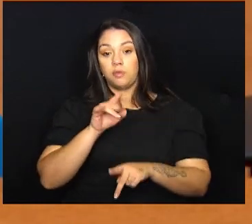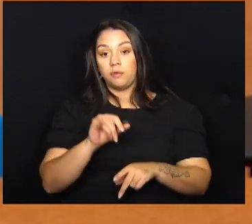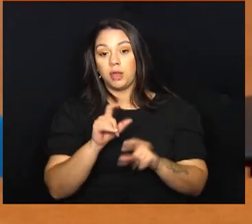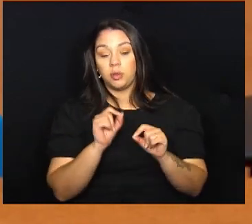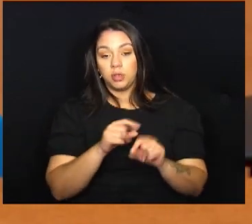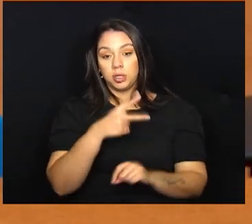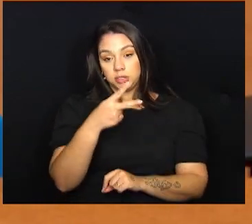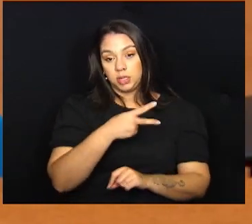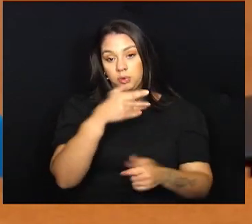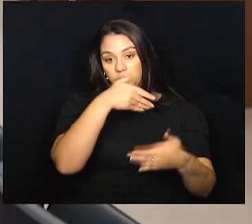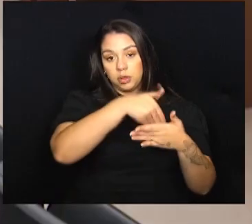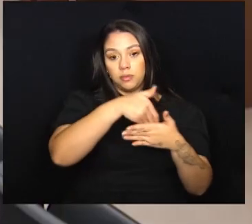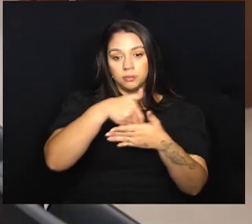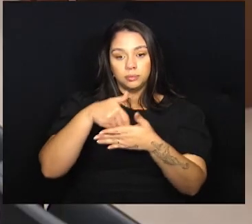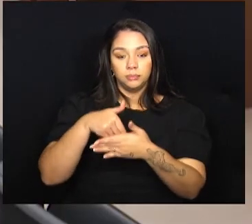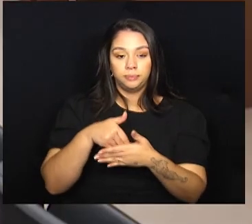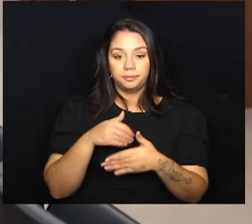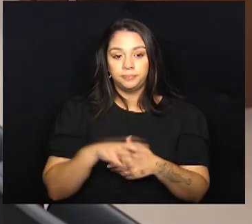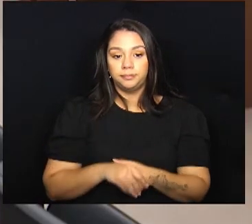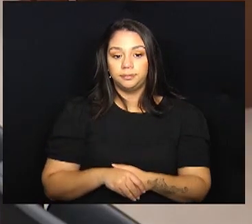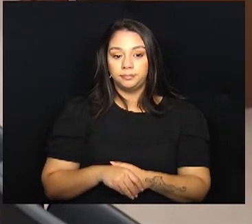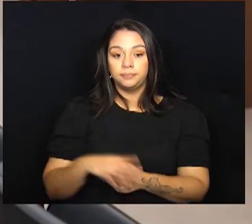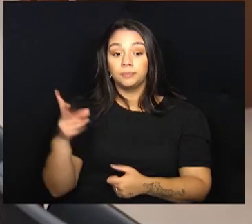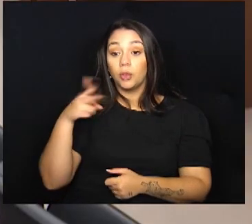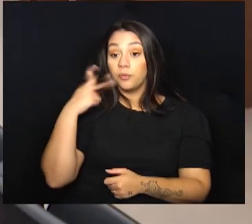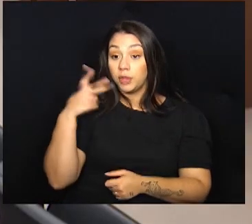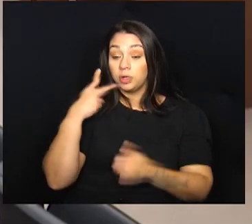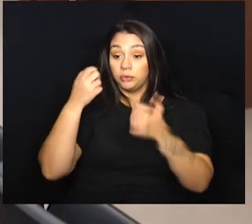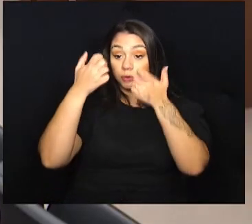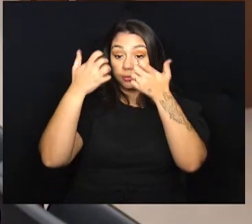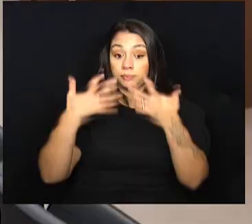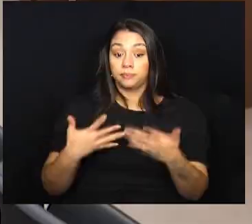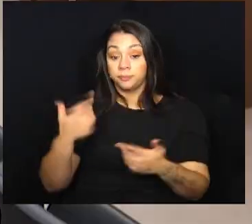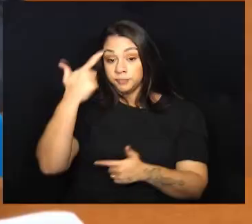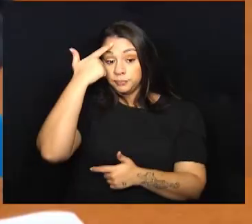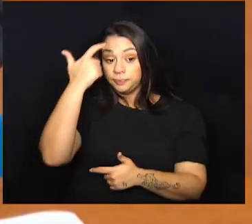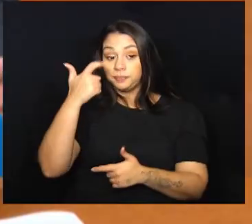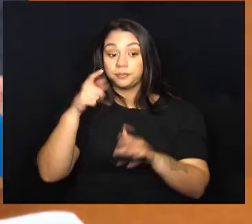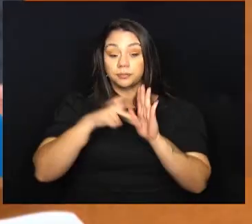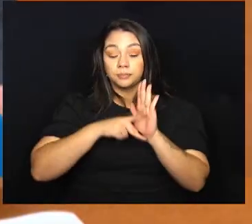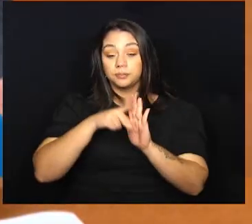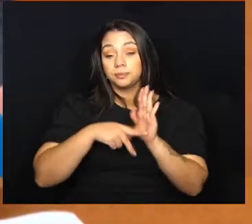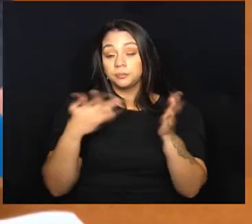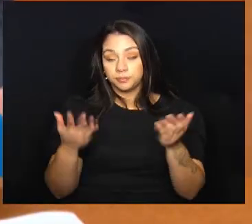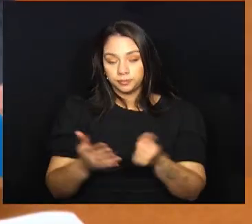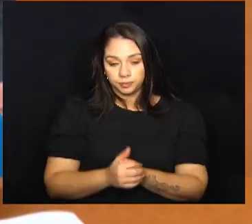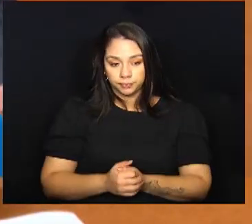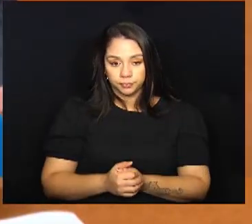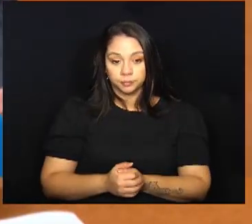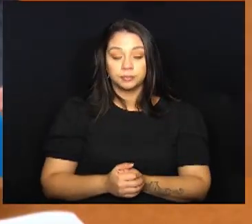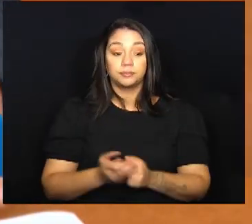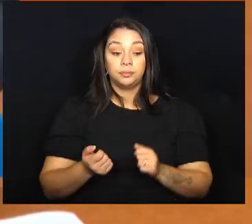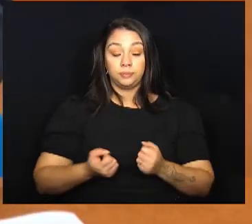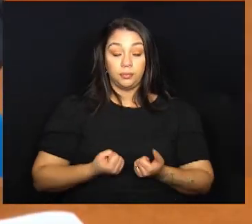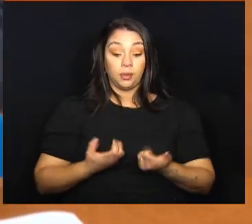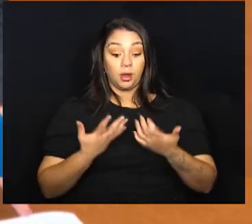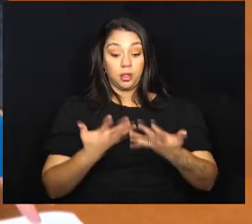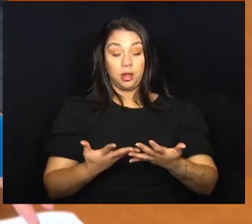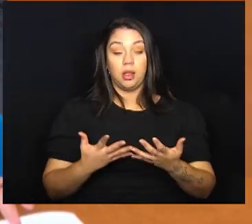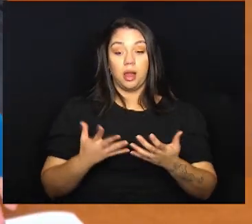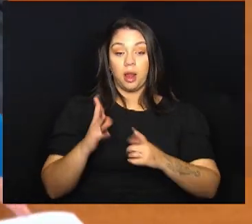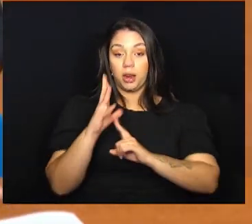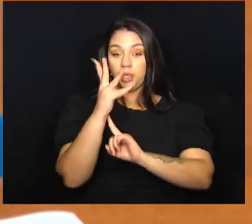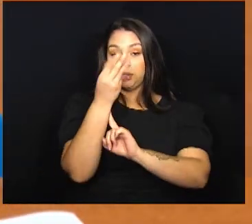segunda votação. O vereador explicou a ideia do projeto. As manifestações artísticas urbanas